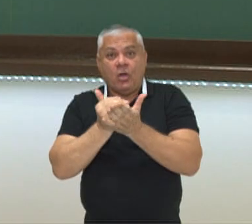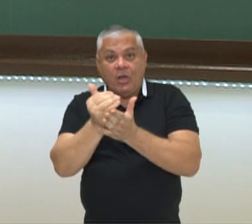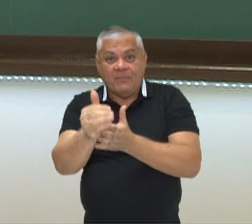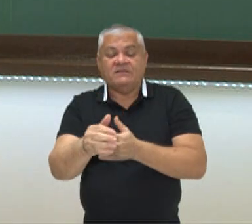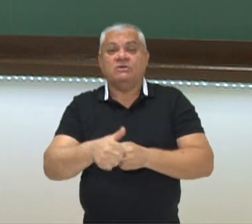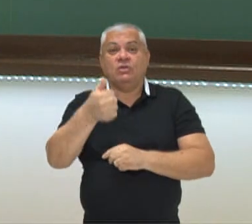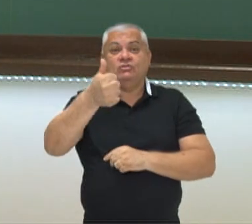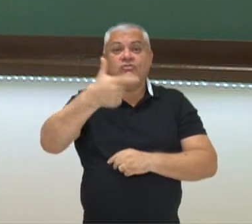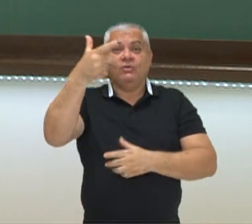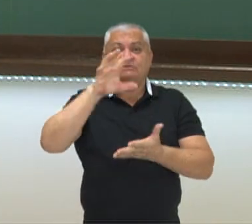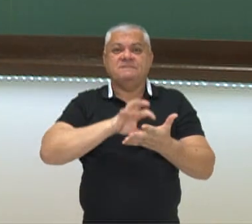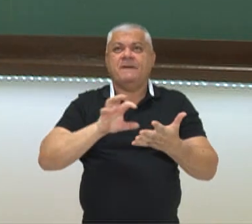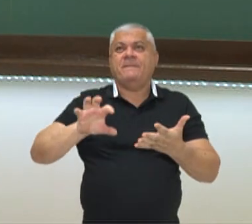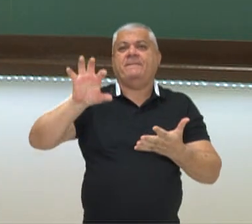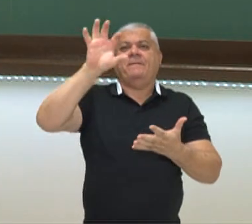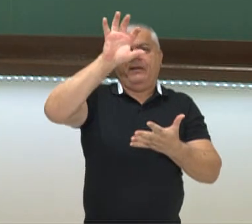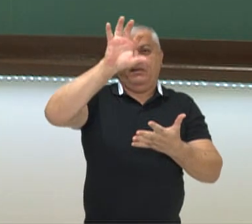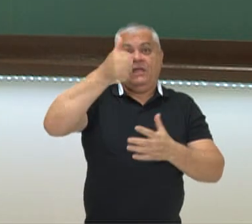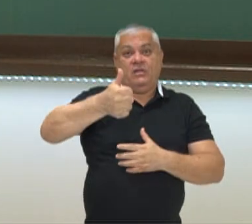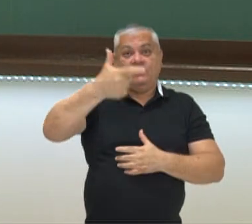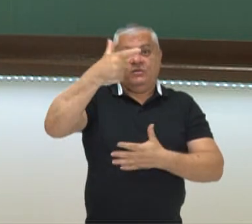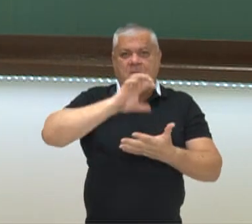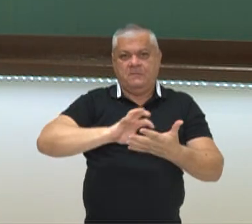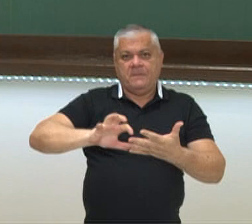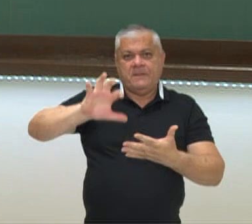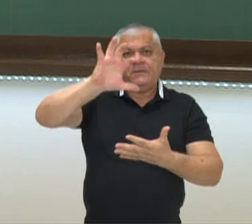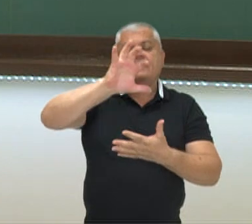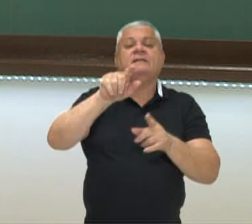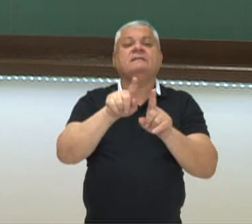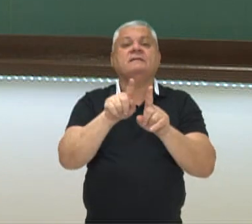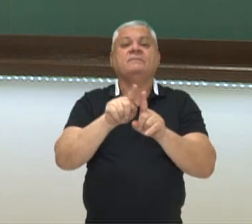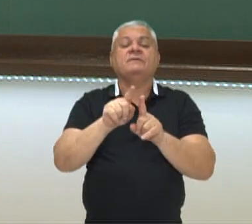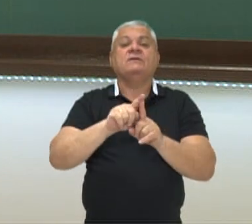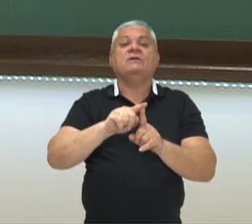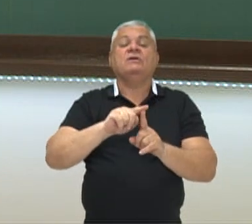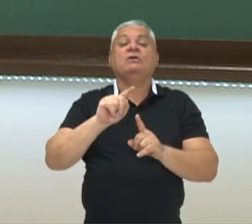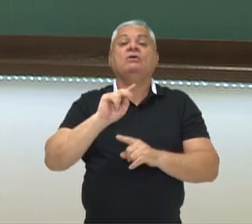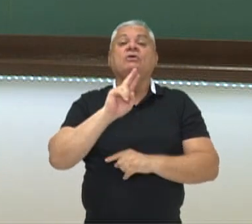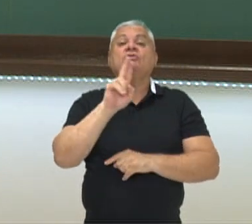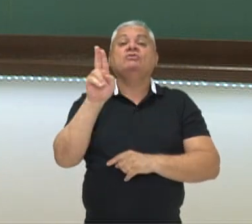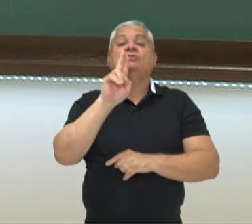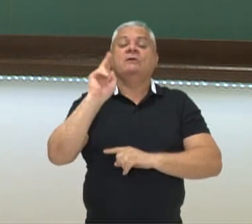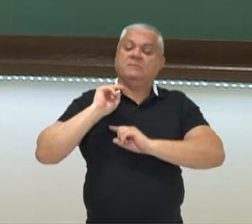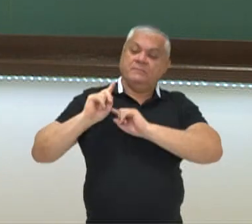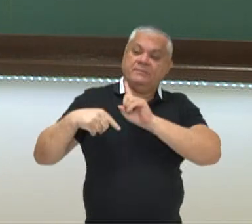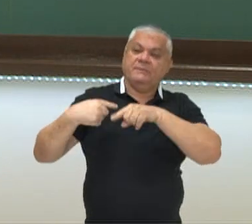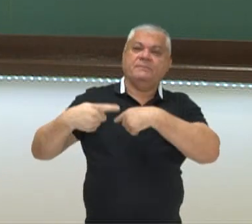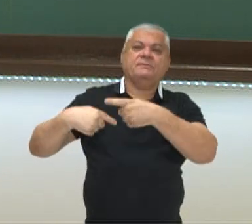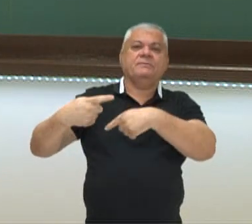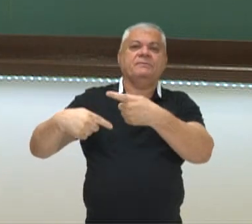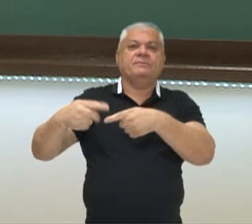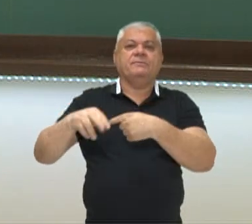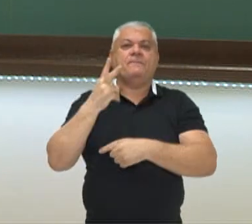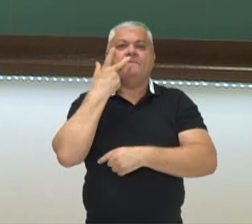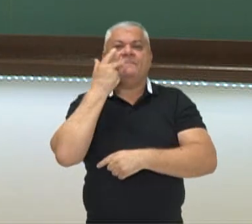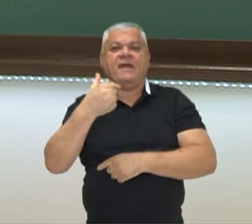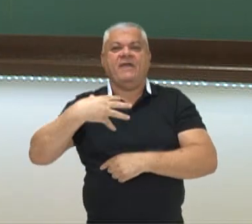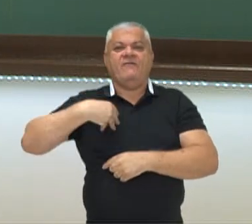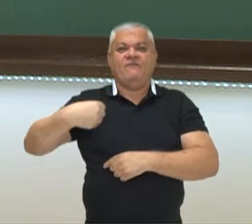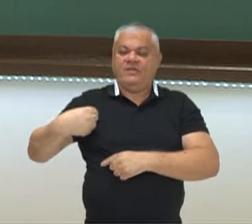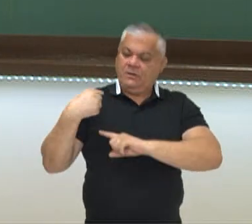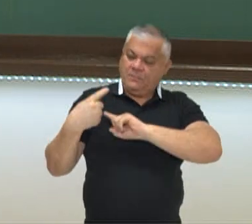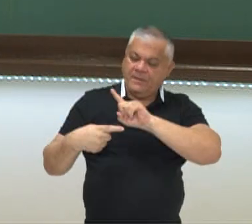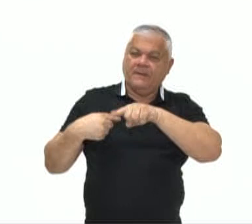12 capitanias hereditárias, que, conforme o próprio nome diz, passavam de pai para filho, era